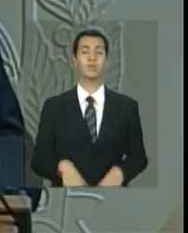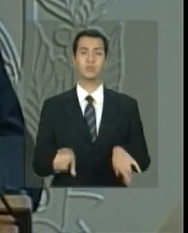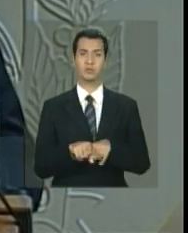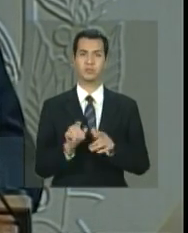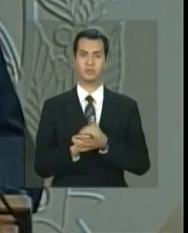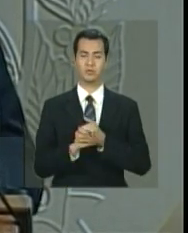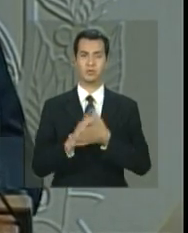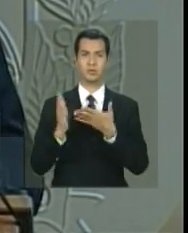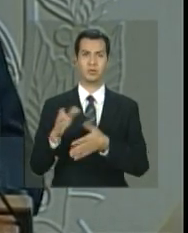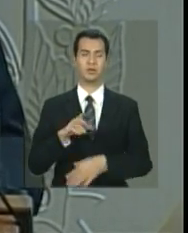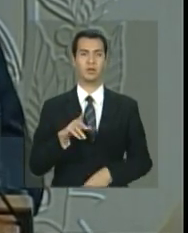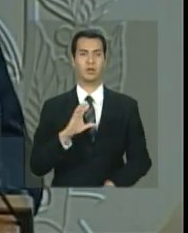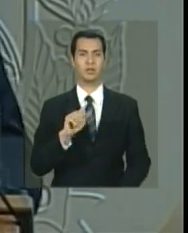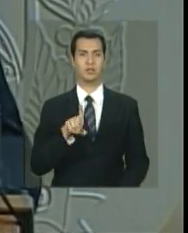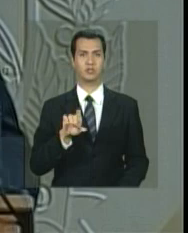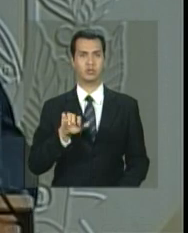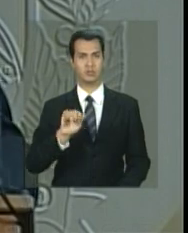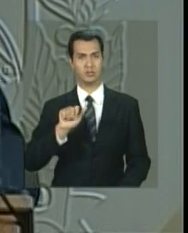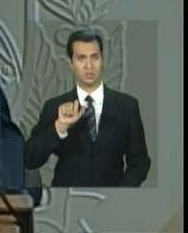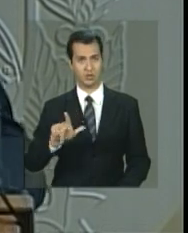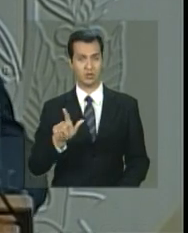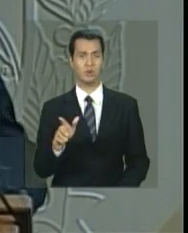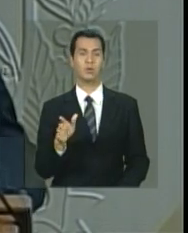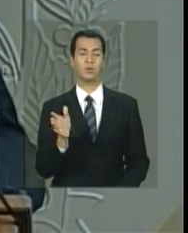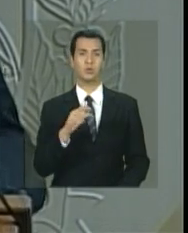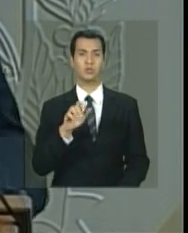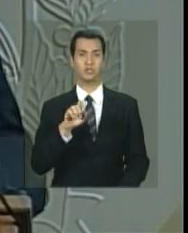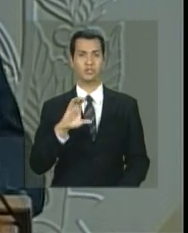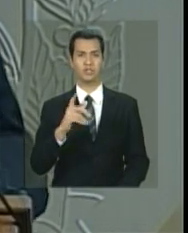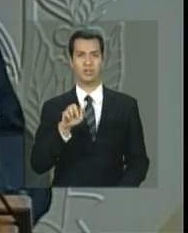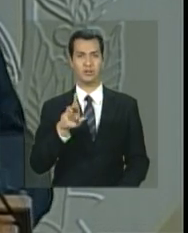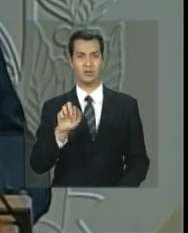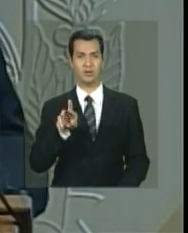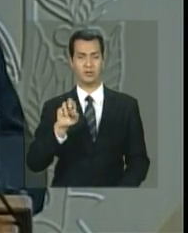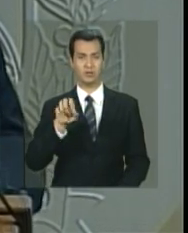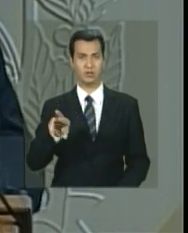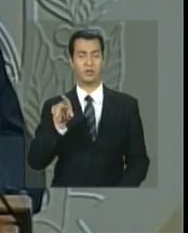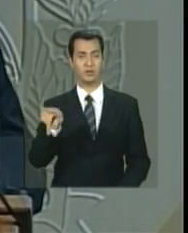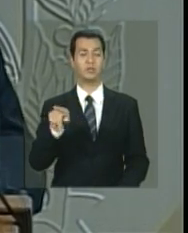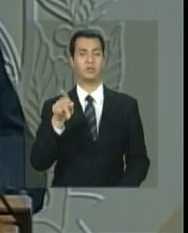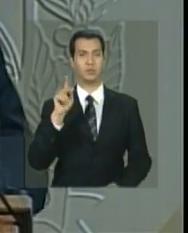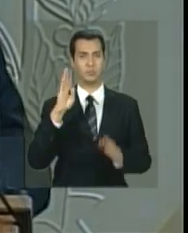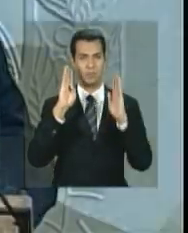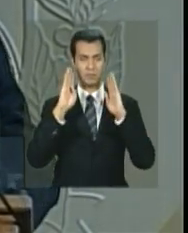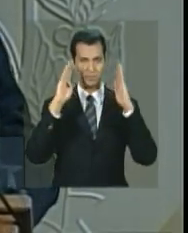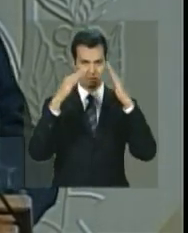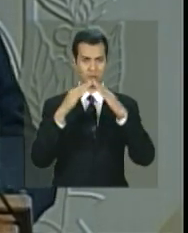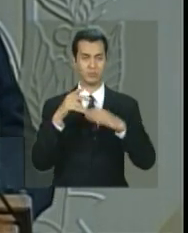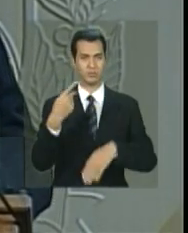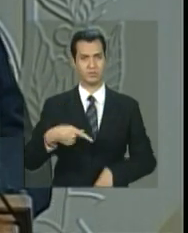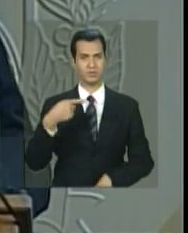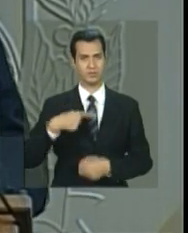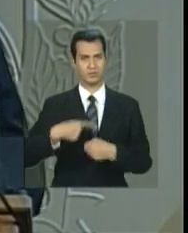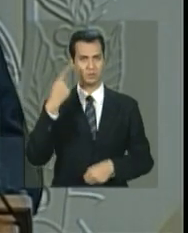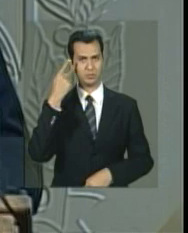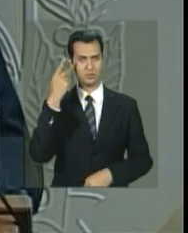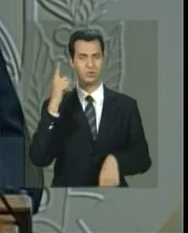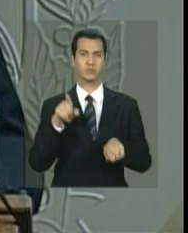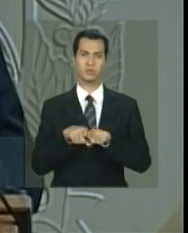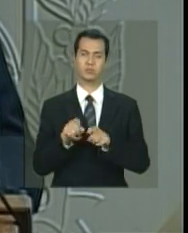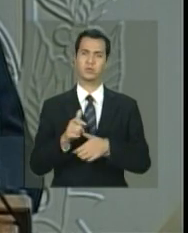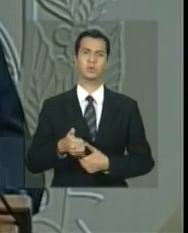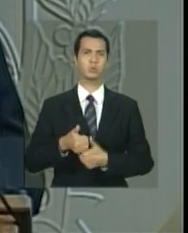nosso cardeal Dom Odilo Scherer, arcebispo metropolitano de São Paulo, na sua pessoa as lideranças religiosas aqui